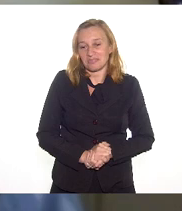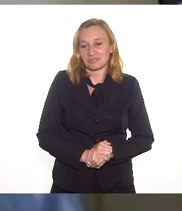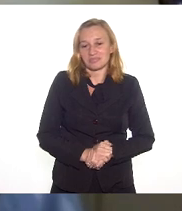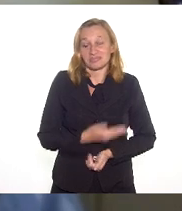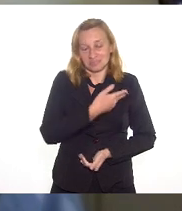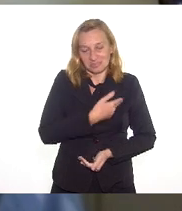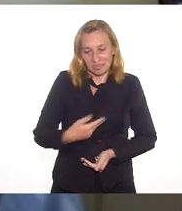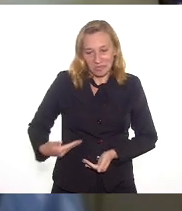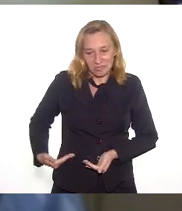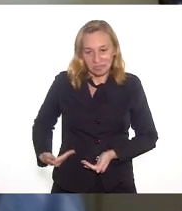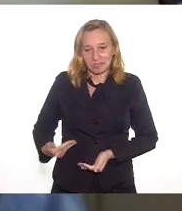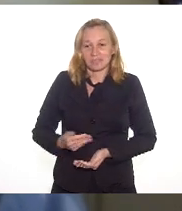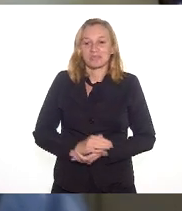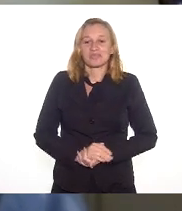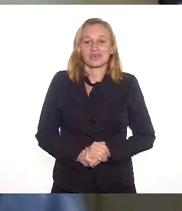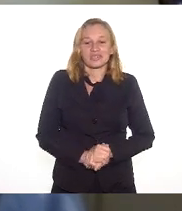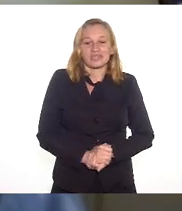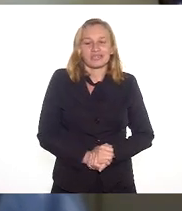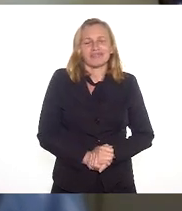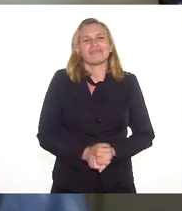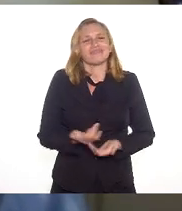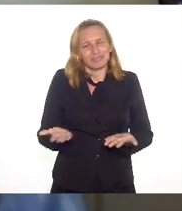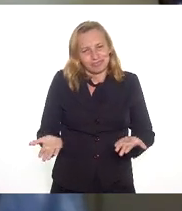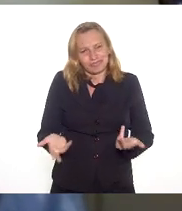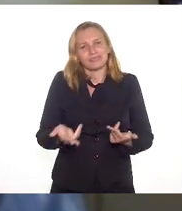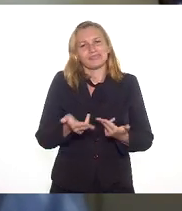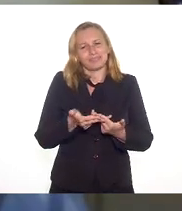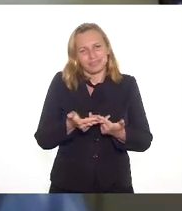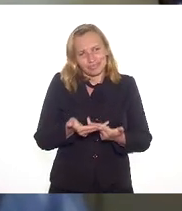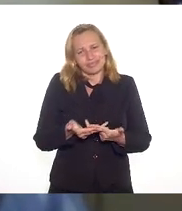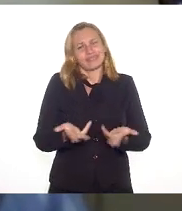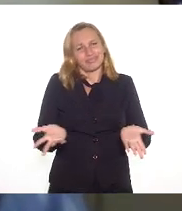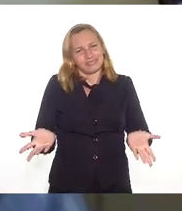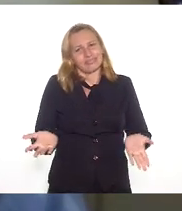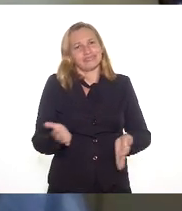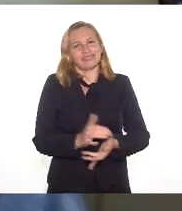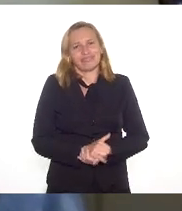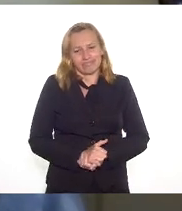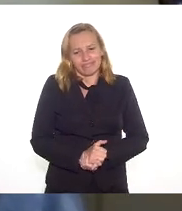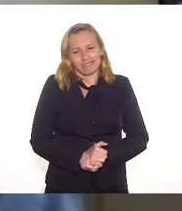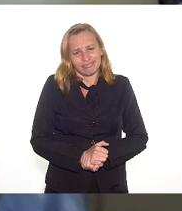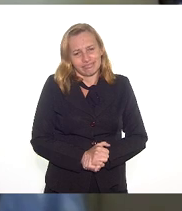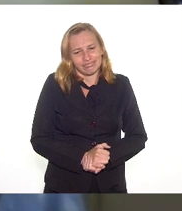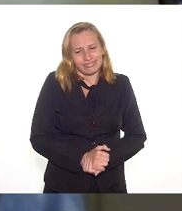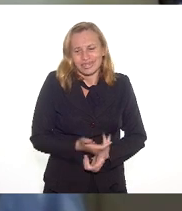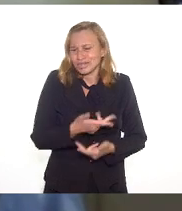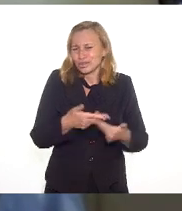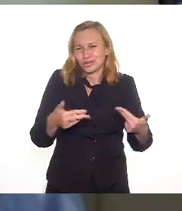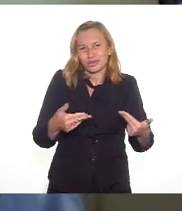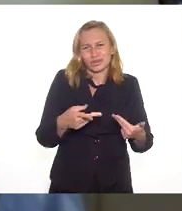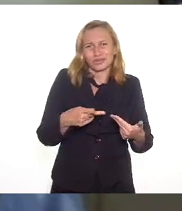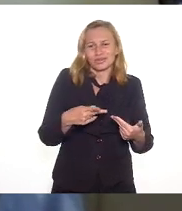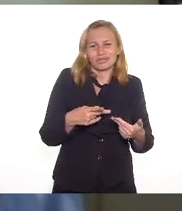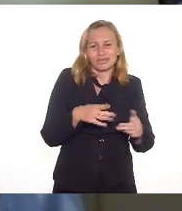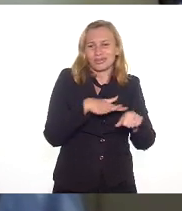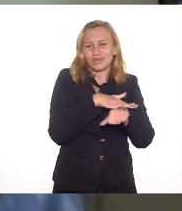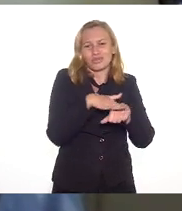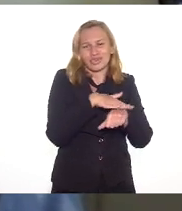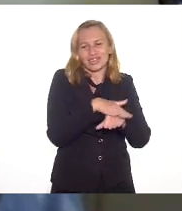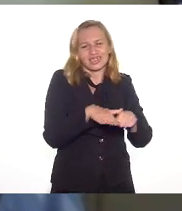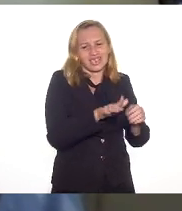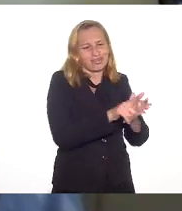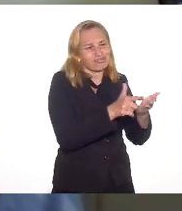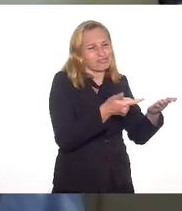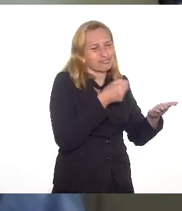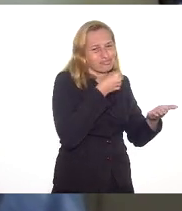ao governador que tenha bom senso, bom senso. Essas coisas não são para conversar com ninguém.